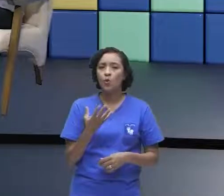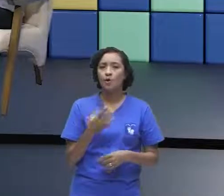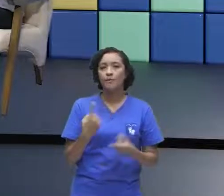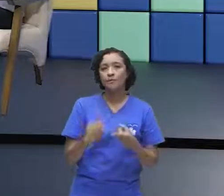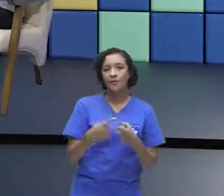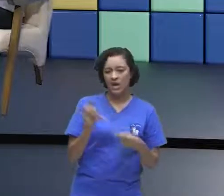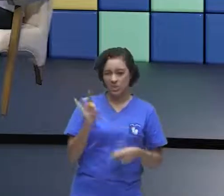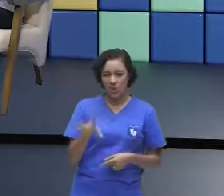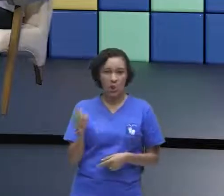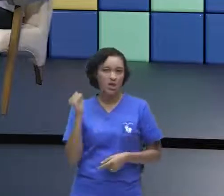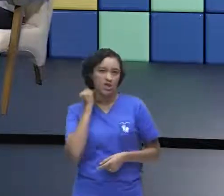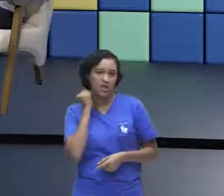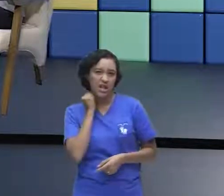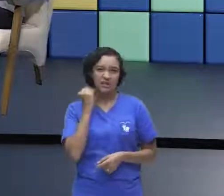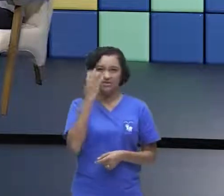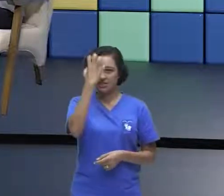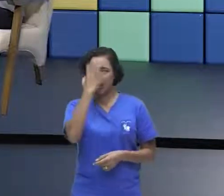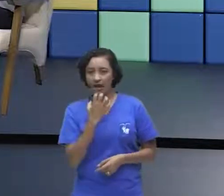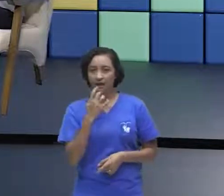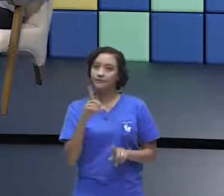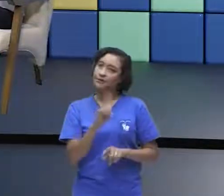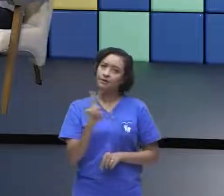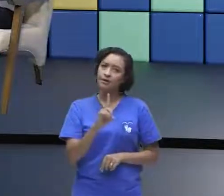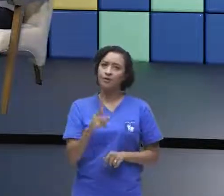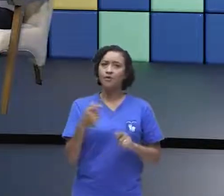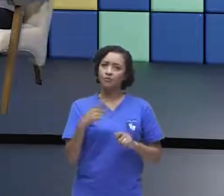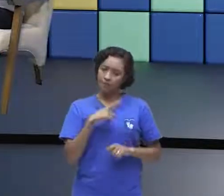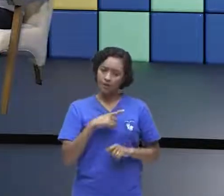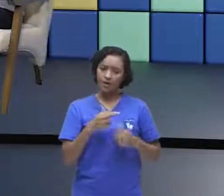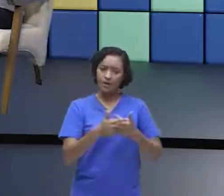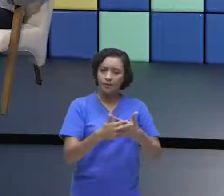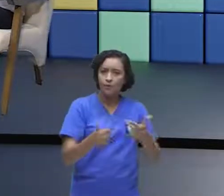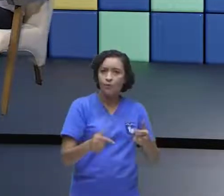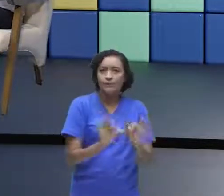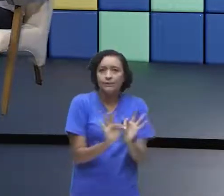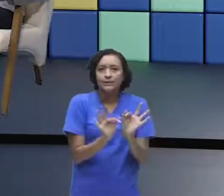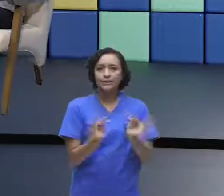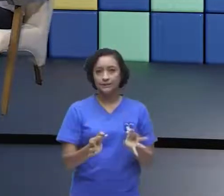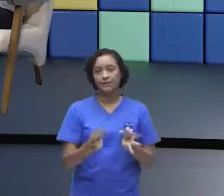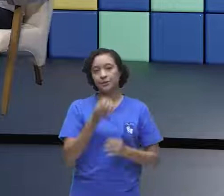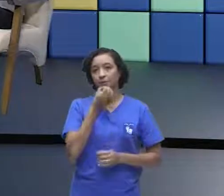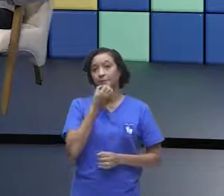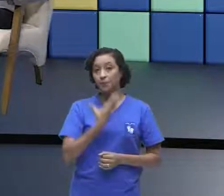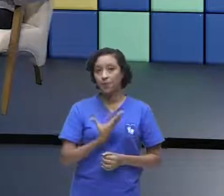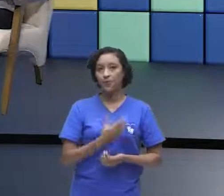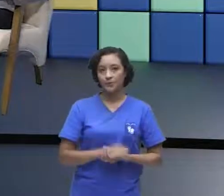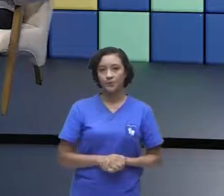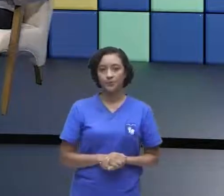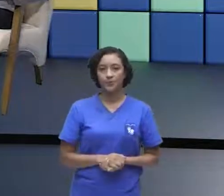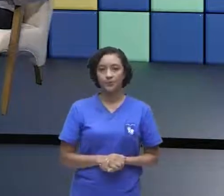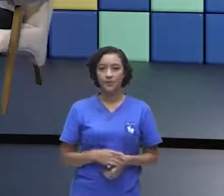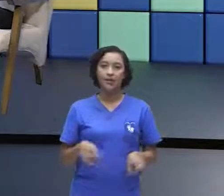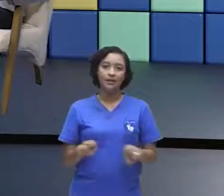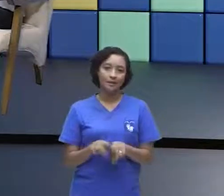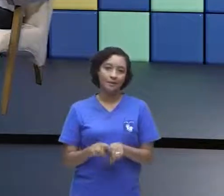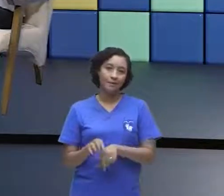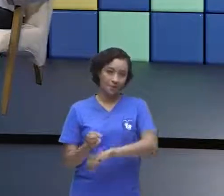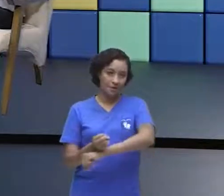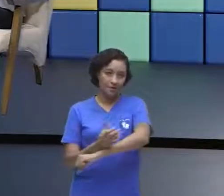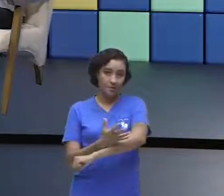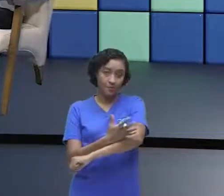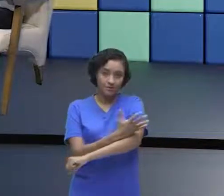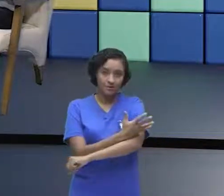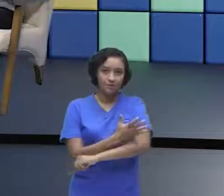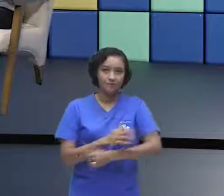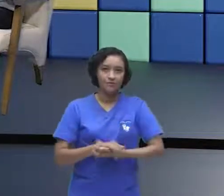pegar também coisas simples do dia a dia, né? Que nos deixam bem. E aí, assim como as outras emoções, não é? E colocar